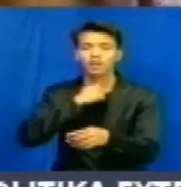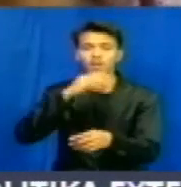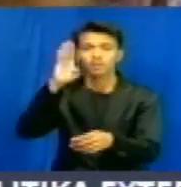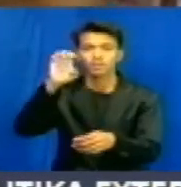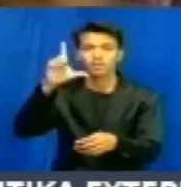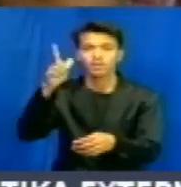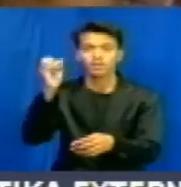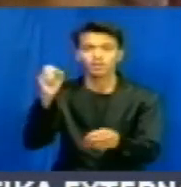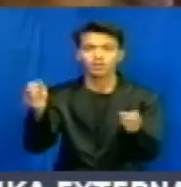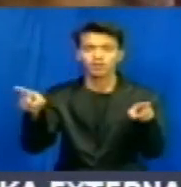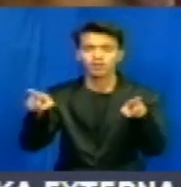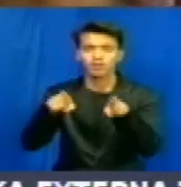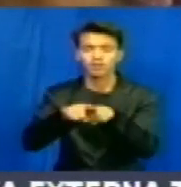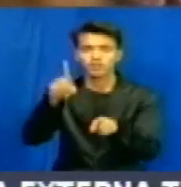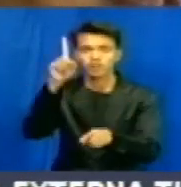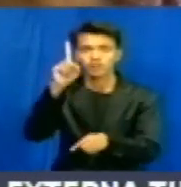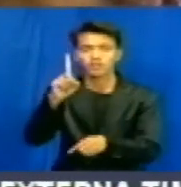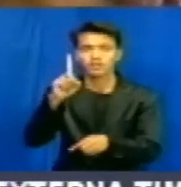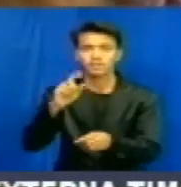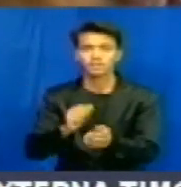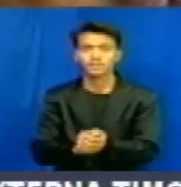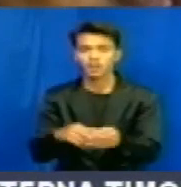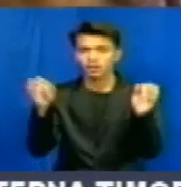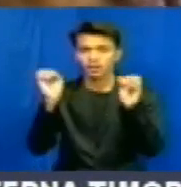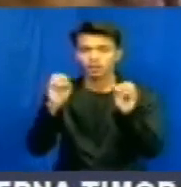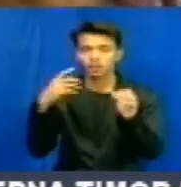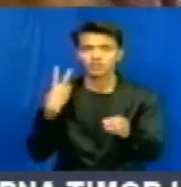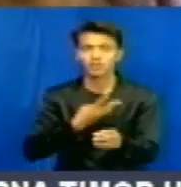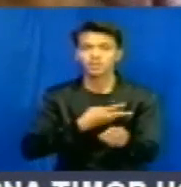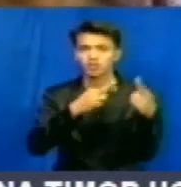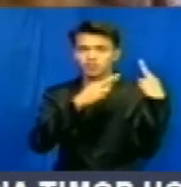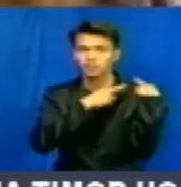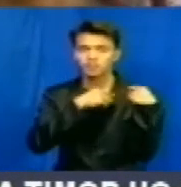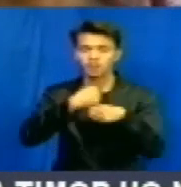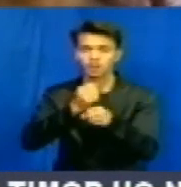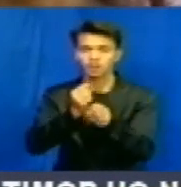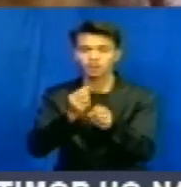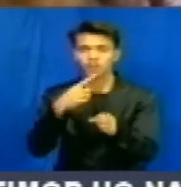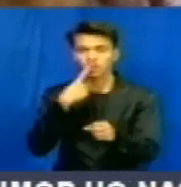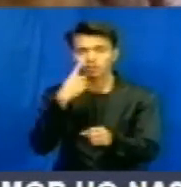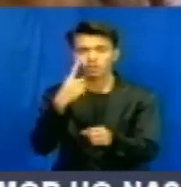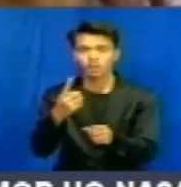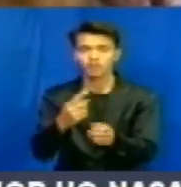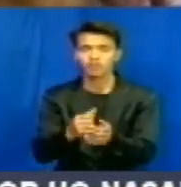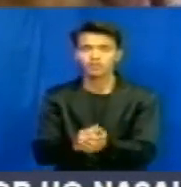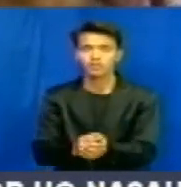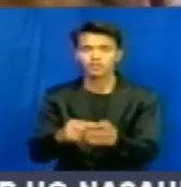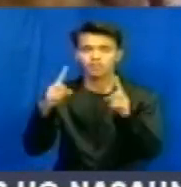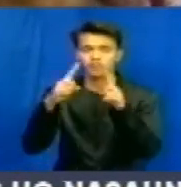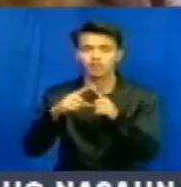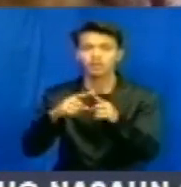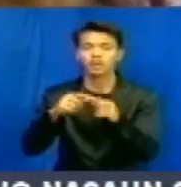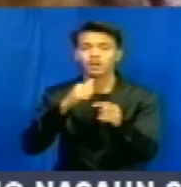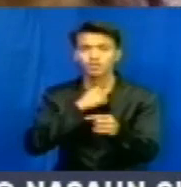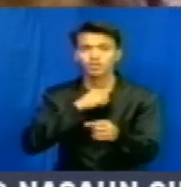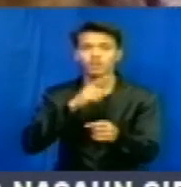turmané. Ida, lá os a minha competência a torratete, acusação ba Mubelo na Losca